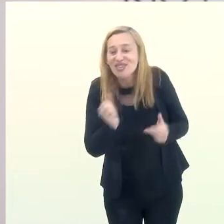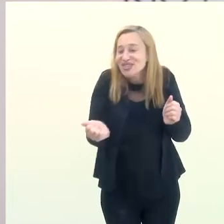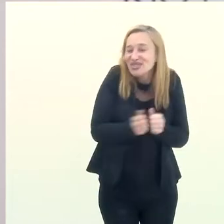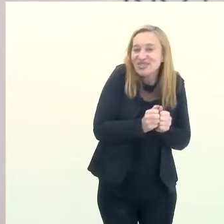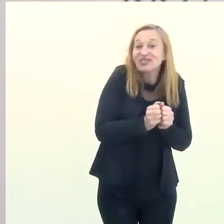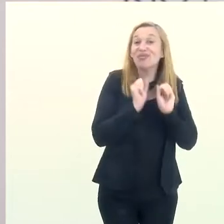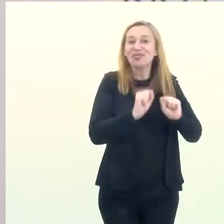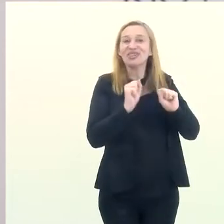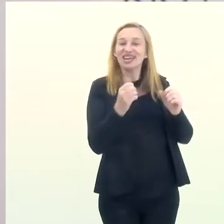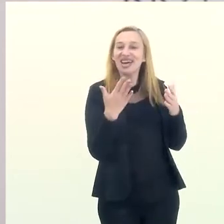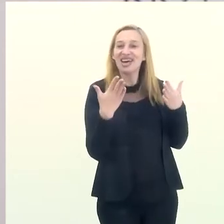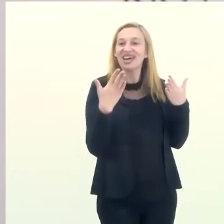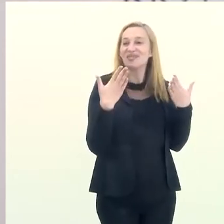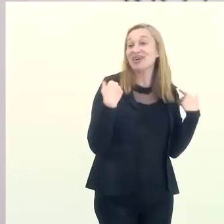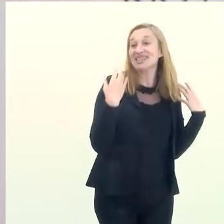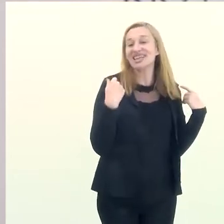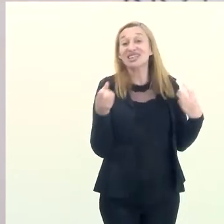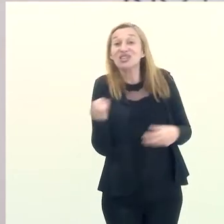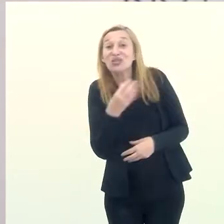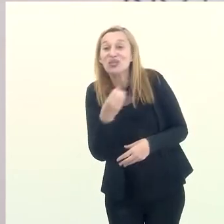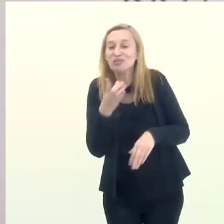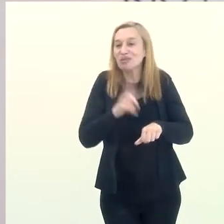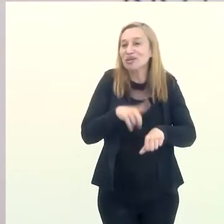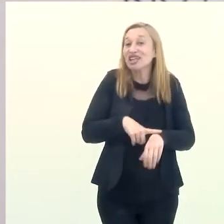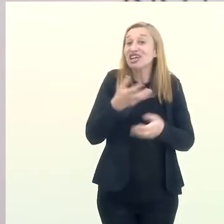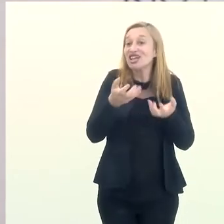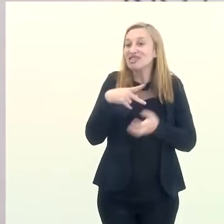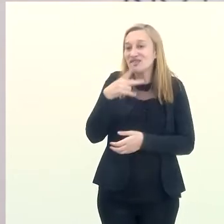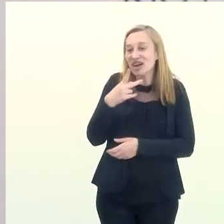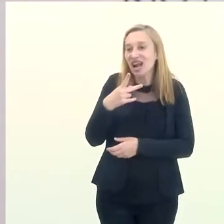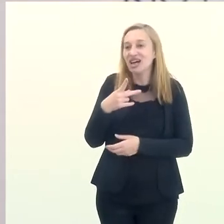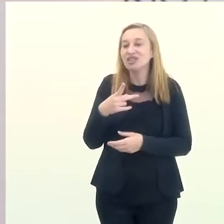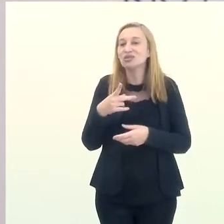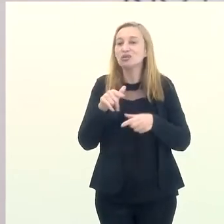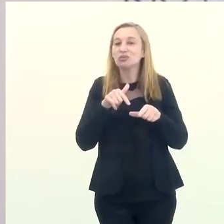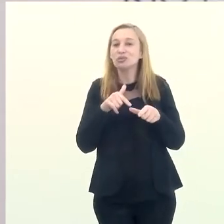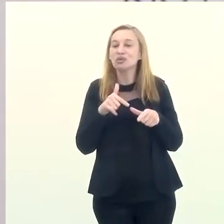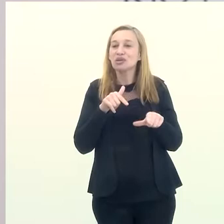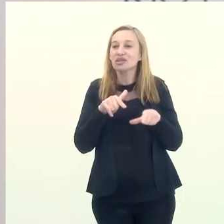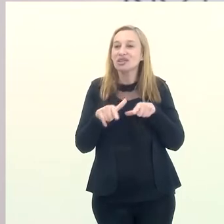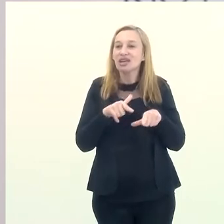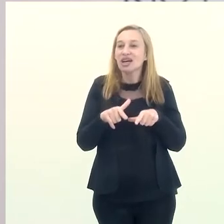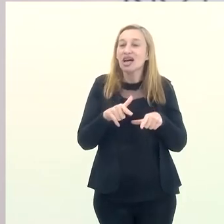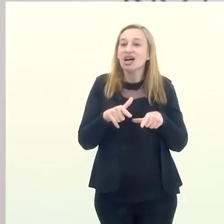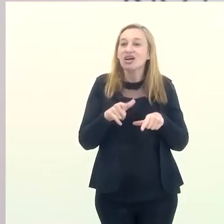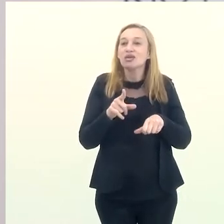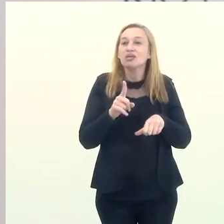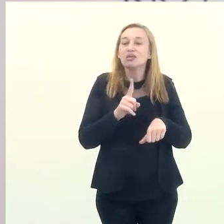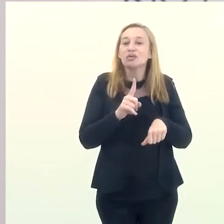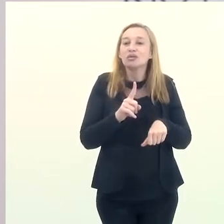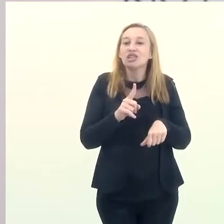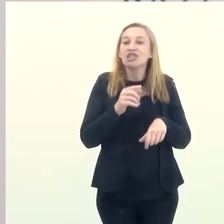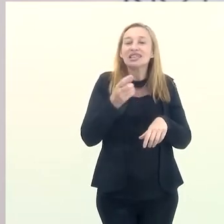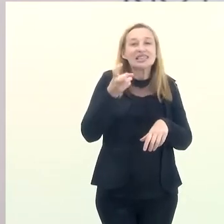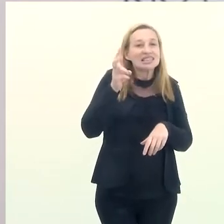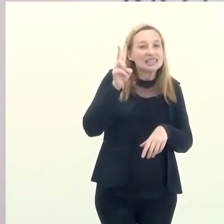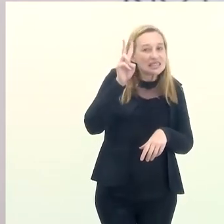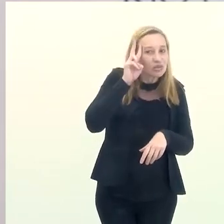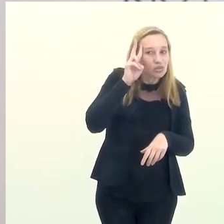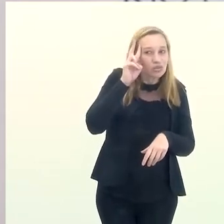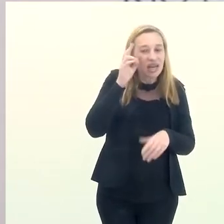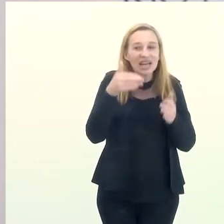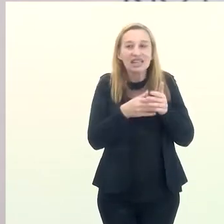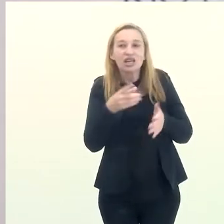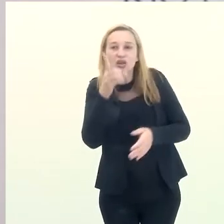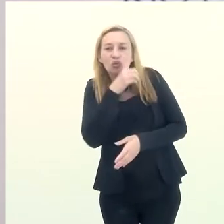os avós juntos para poder curtir essa nova atração. O que você falar, sabe, sobre o funcionamento? A previsão é que funcione de segunda a